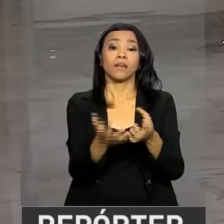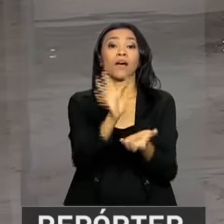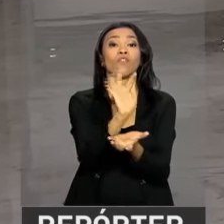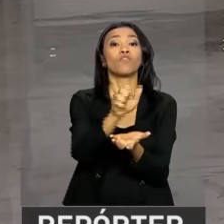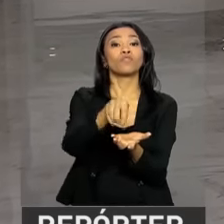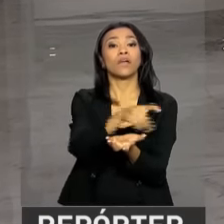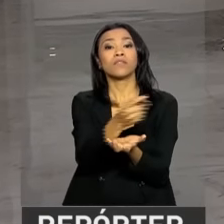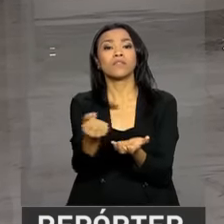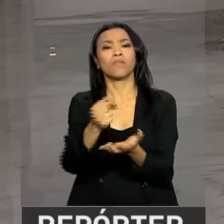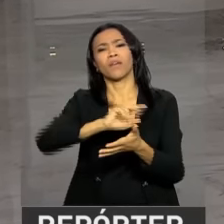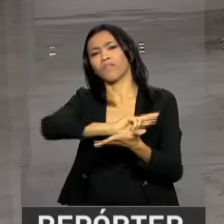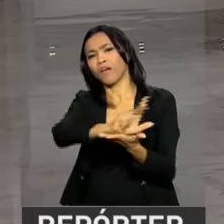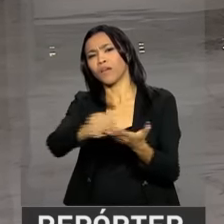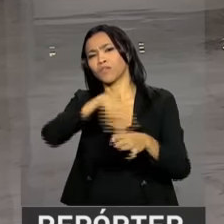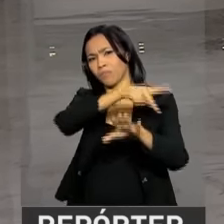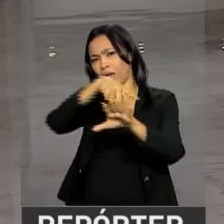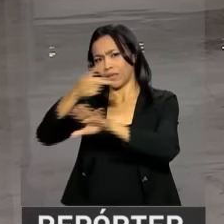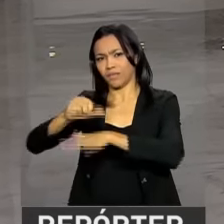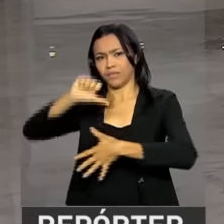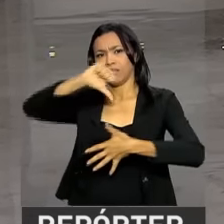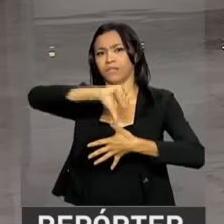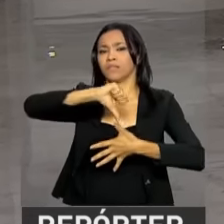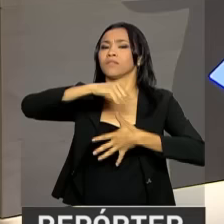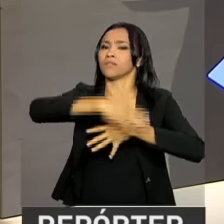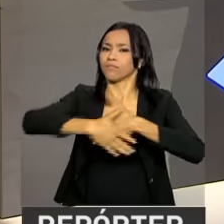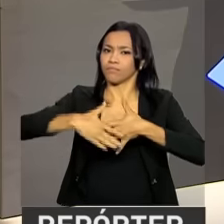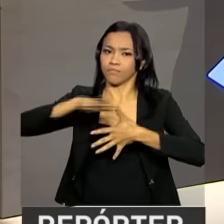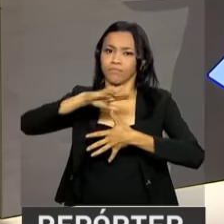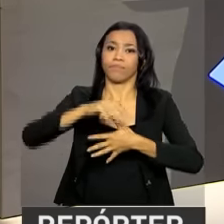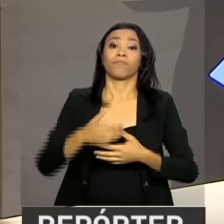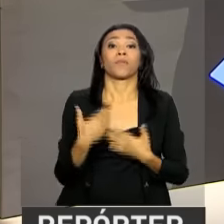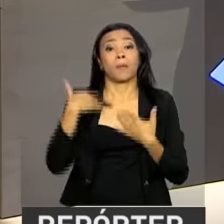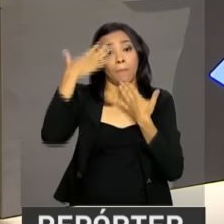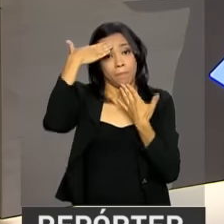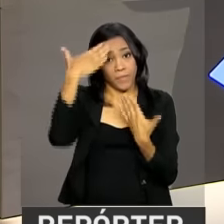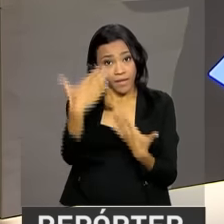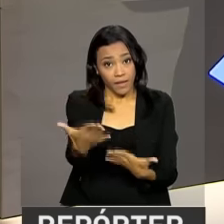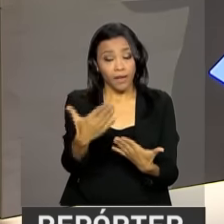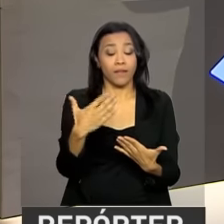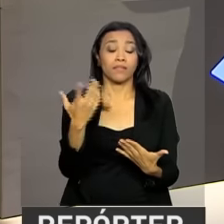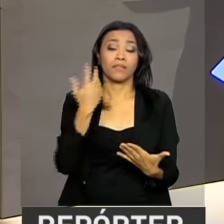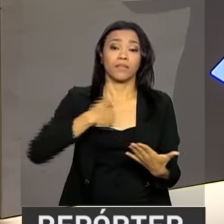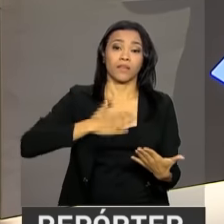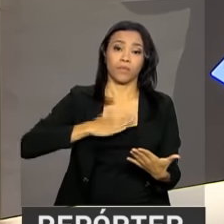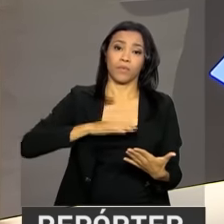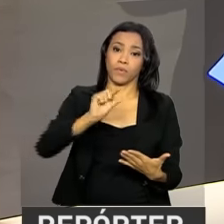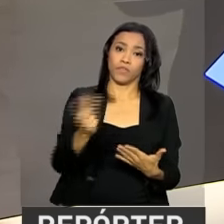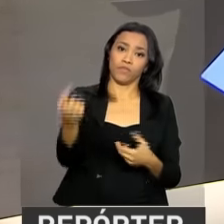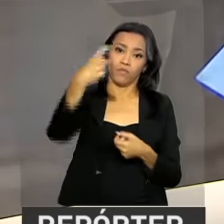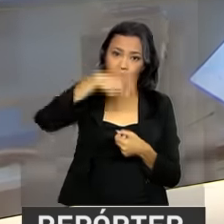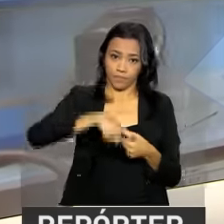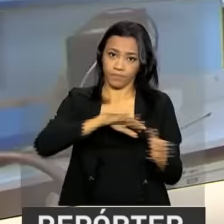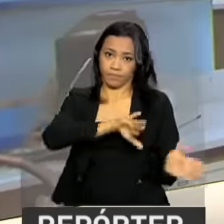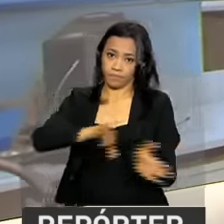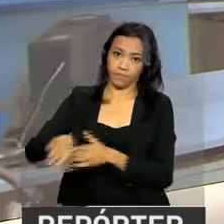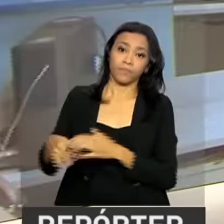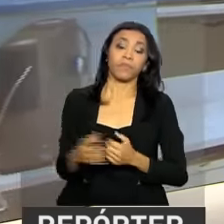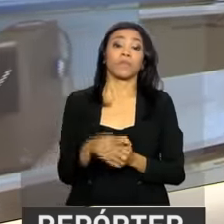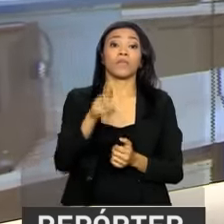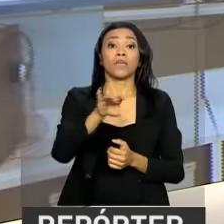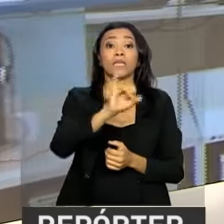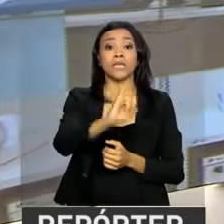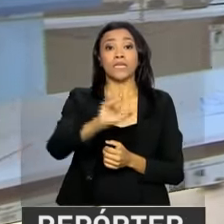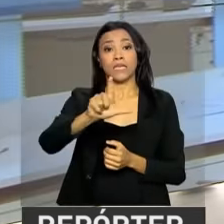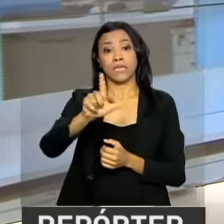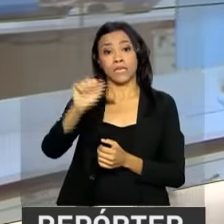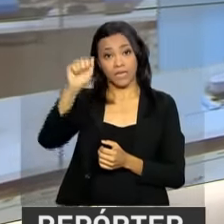continente americano Dani Voltamos com você obrigada João Pedro daqui a pouco a gente volta a conversar novamente Ilan goldfine